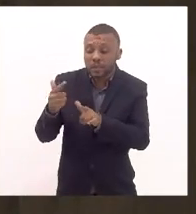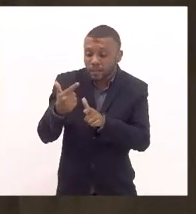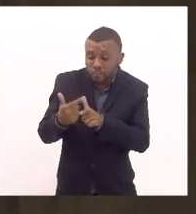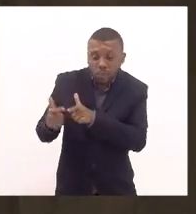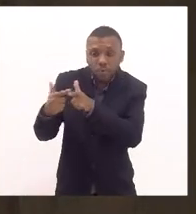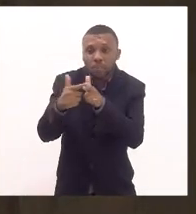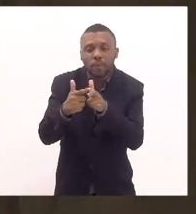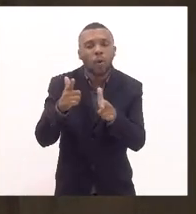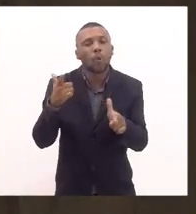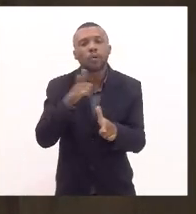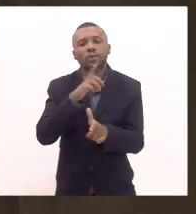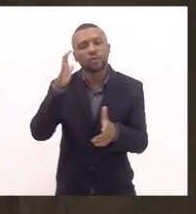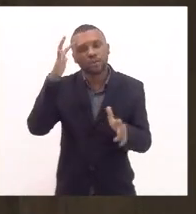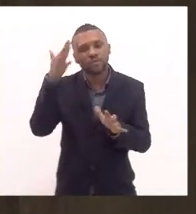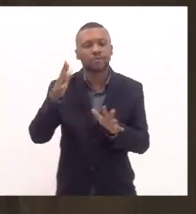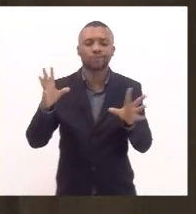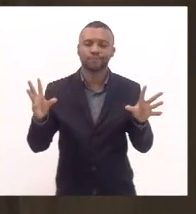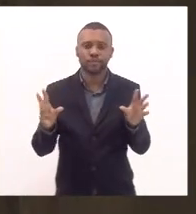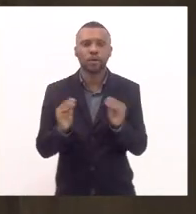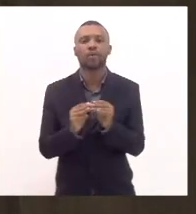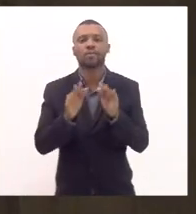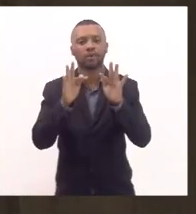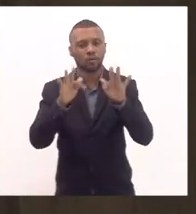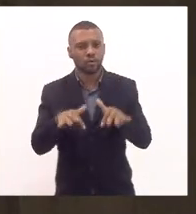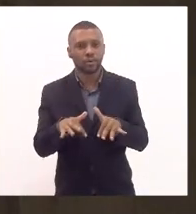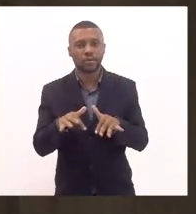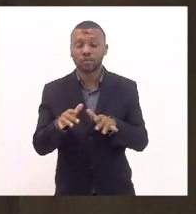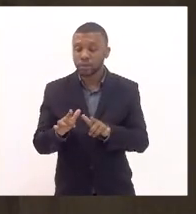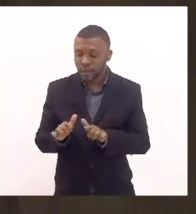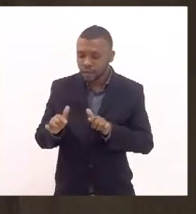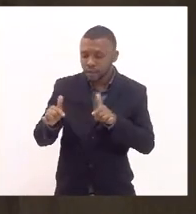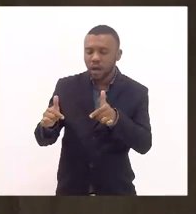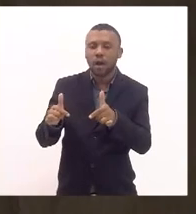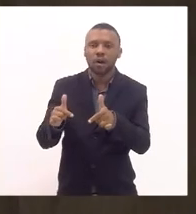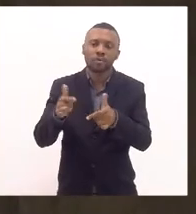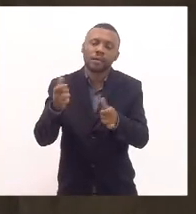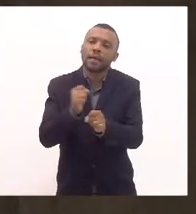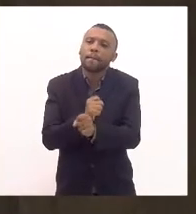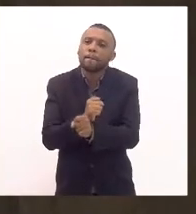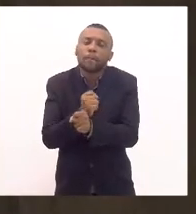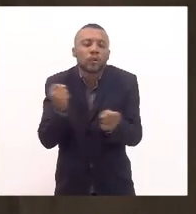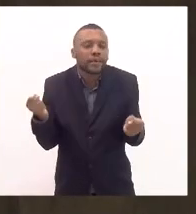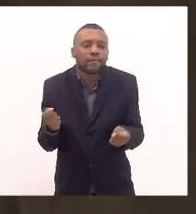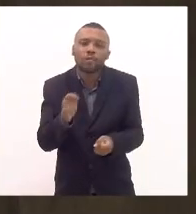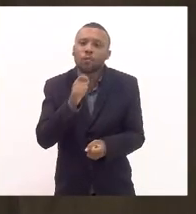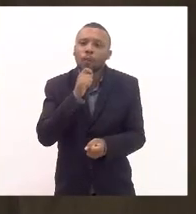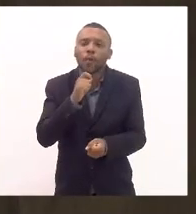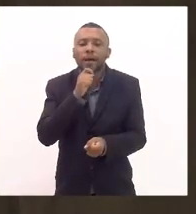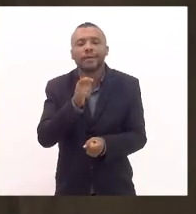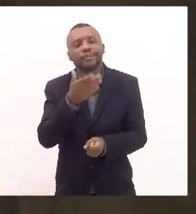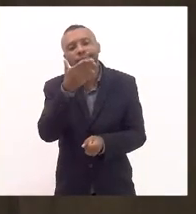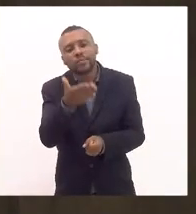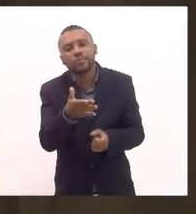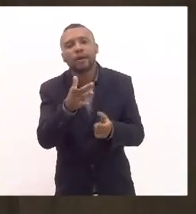resolvidas e para terminar a presidente todas essas ações não seriam possíveis sem a sua liderança